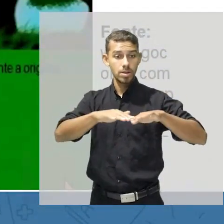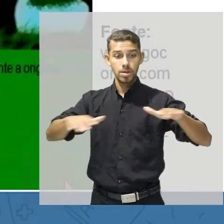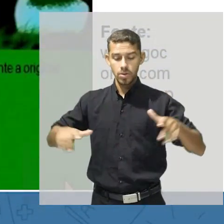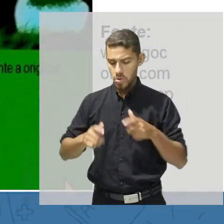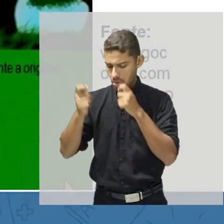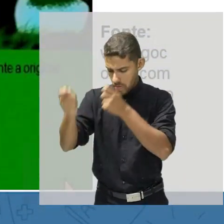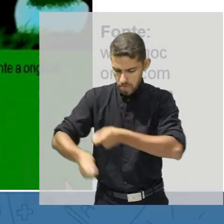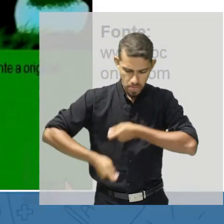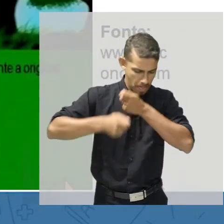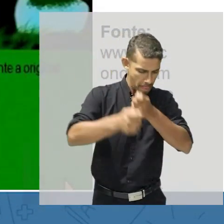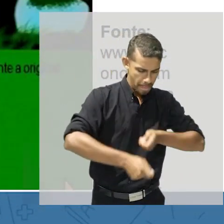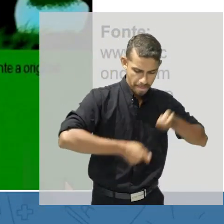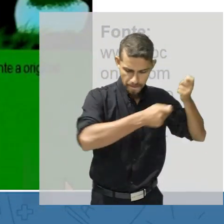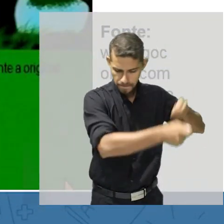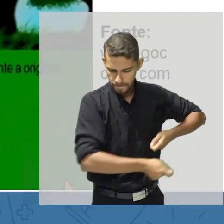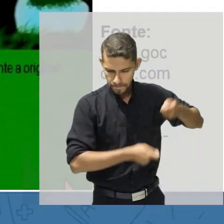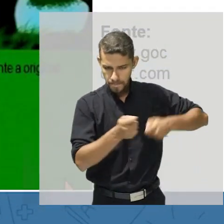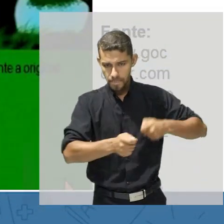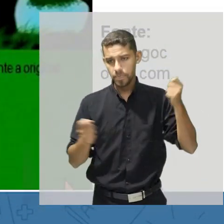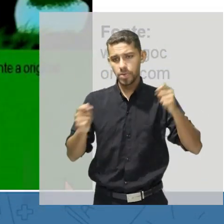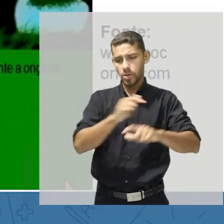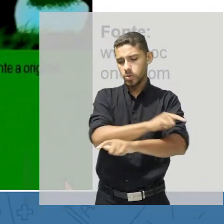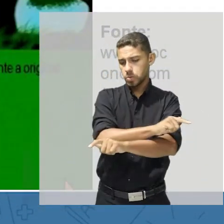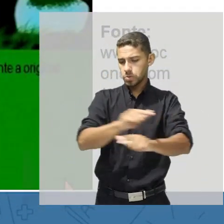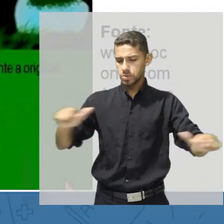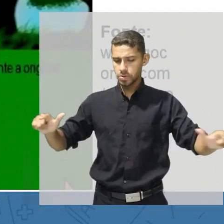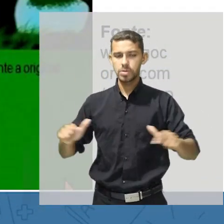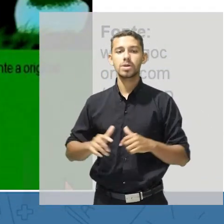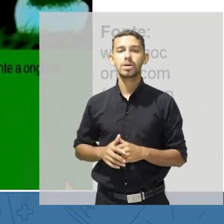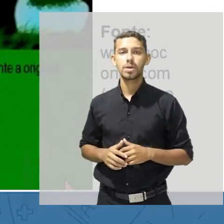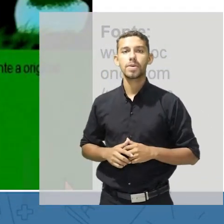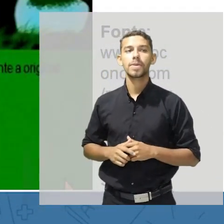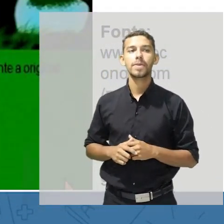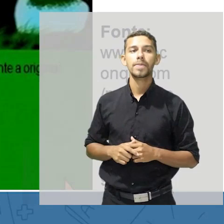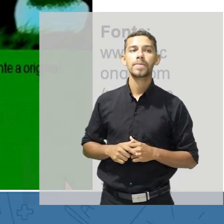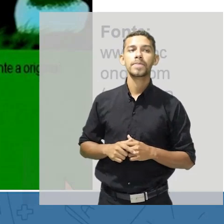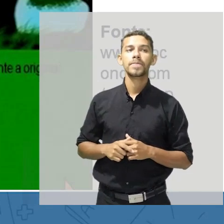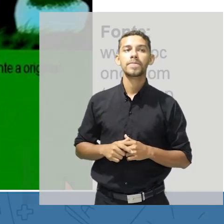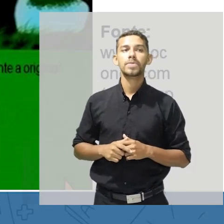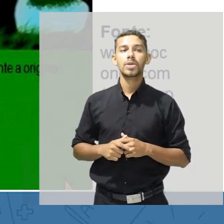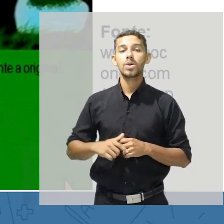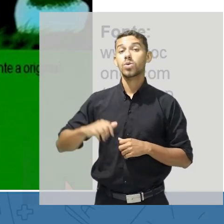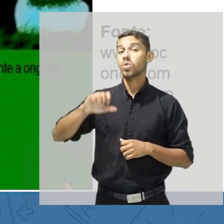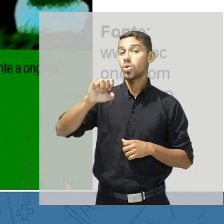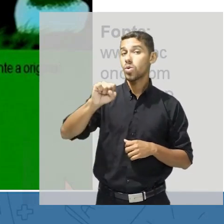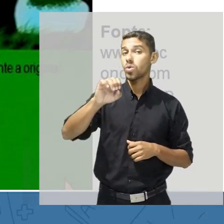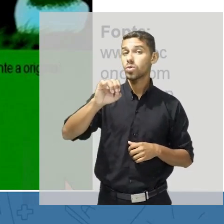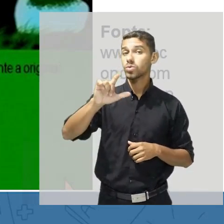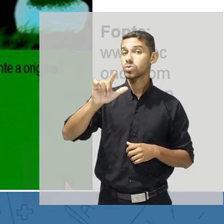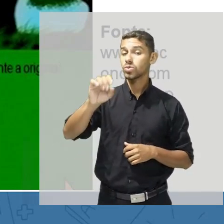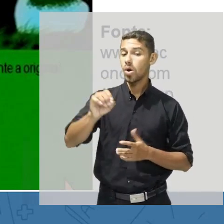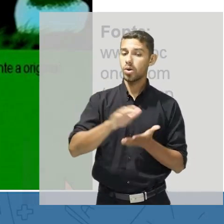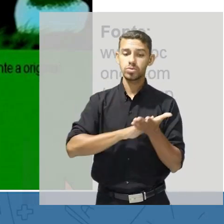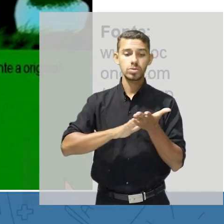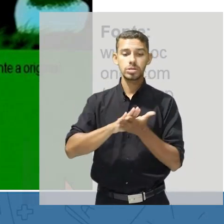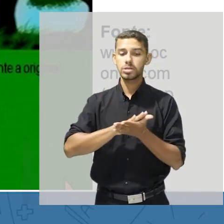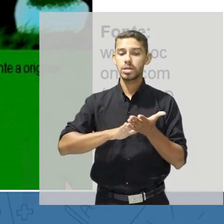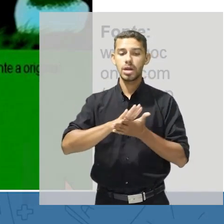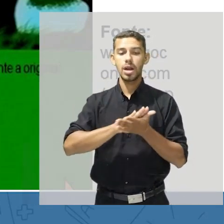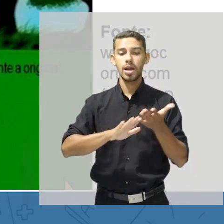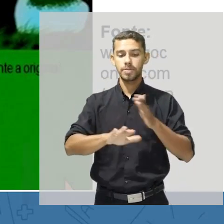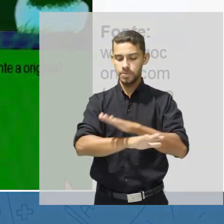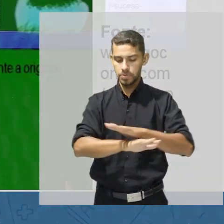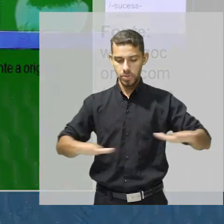capinou, tirou todo o mato, toda a sujeira e deixou apenas o solo sem nada, sem nenhuma